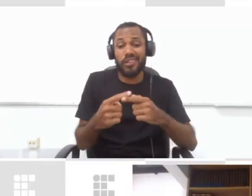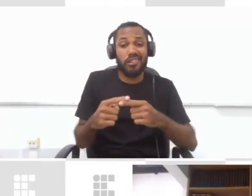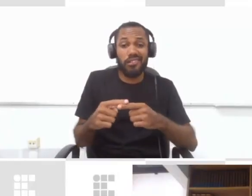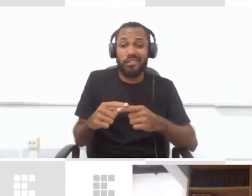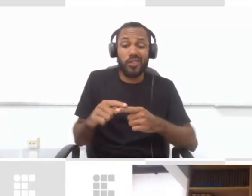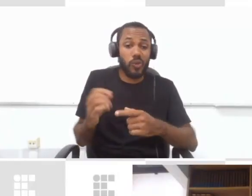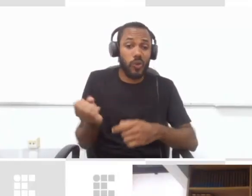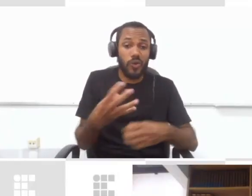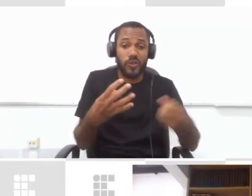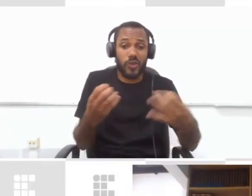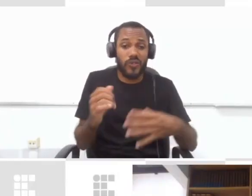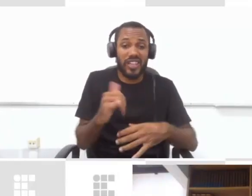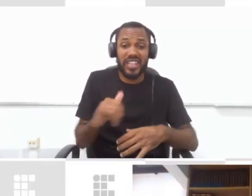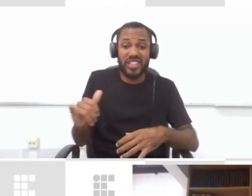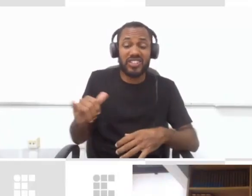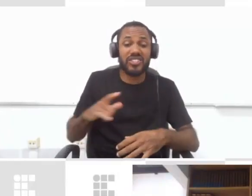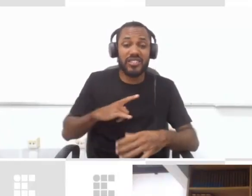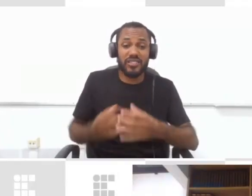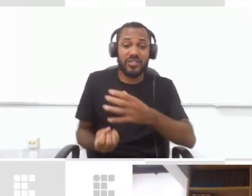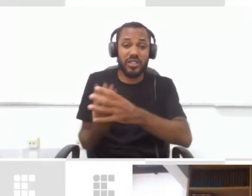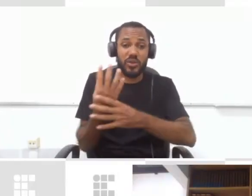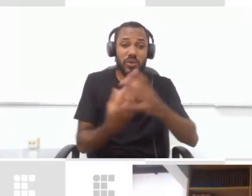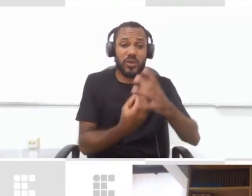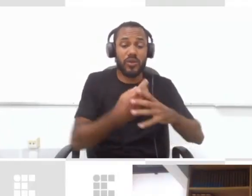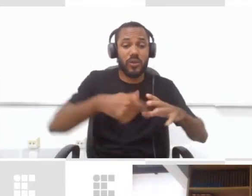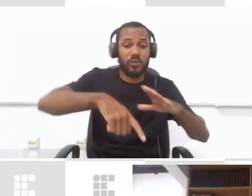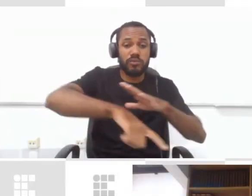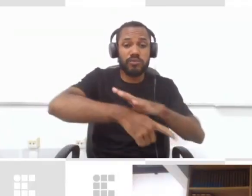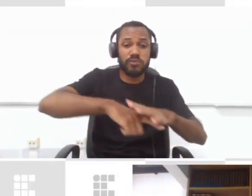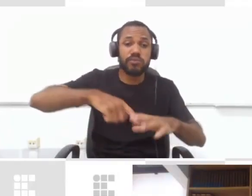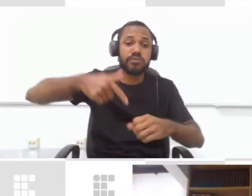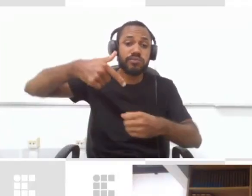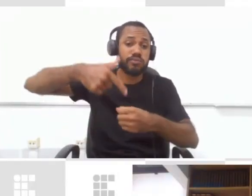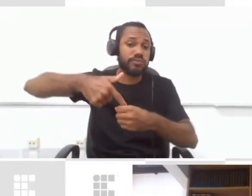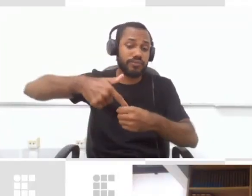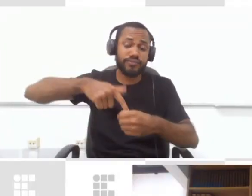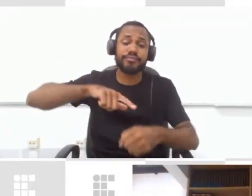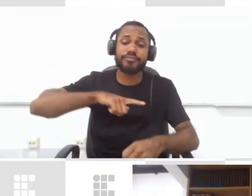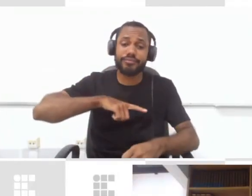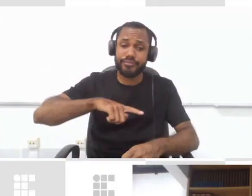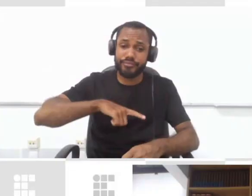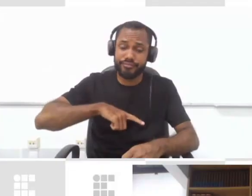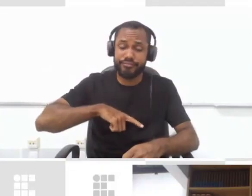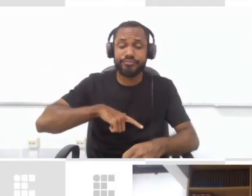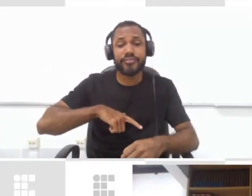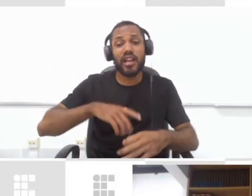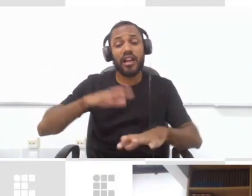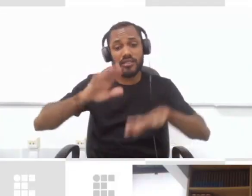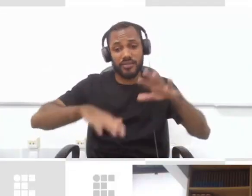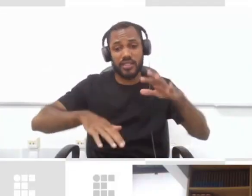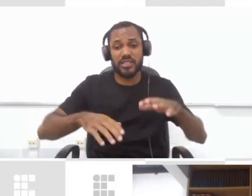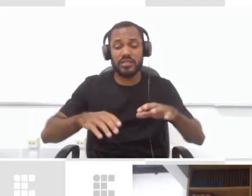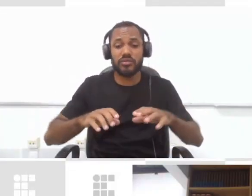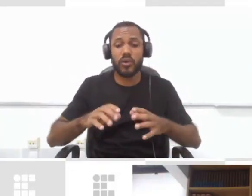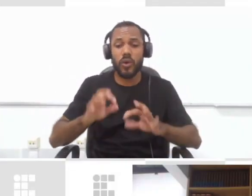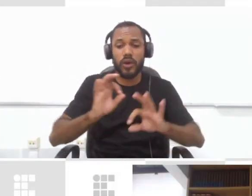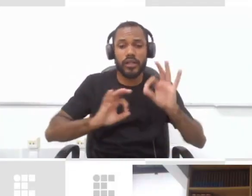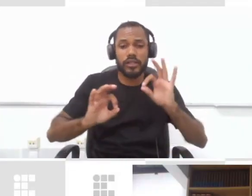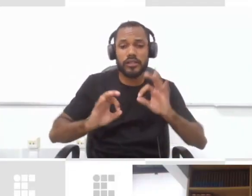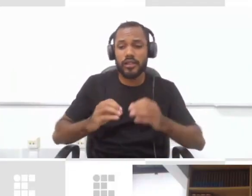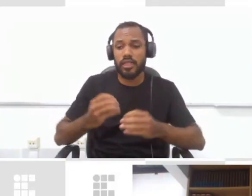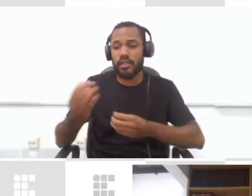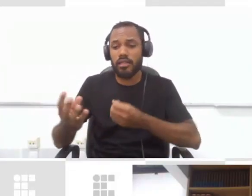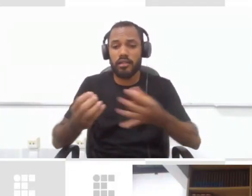energéticas e, portanto, fomos capazes de produzir muito mais excedente, e por mais que tenha havido injustiça social na distribuição desse excedente,